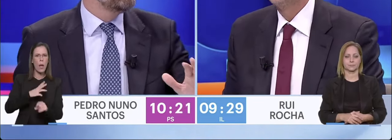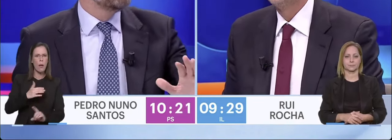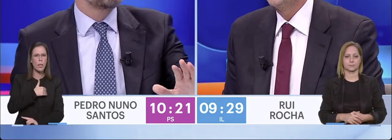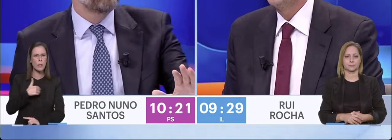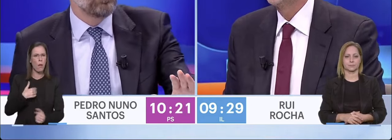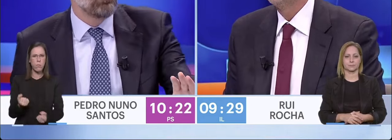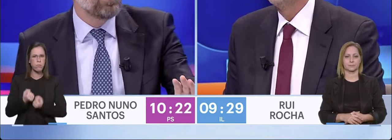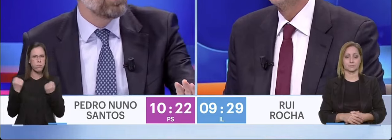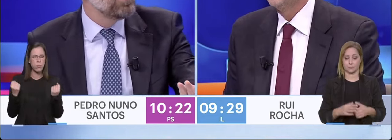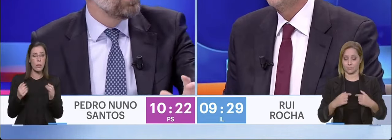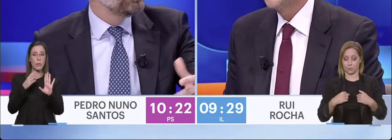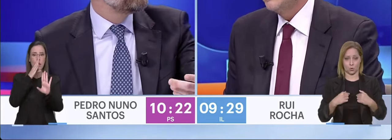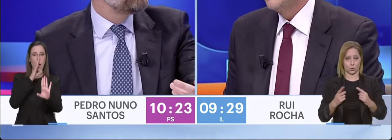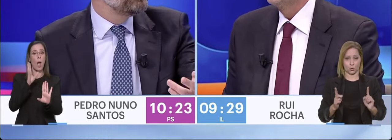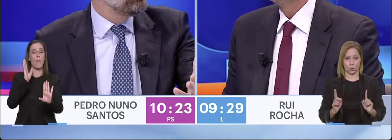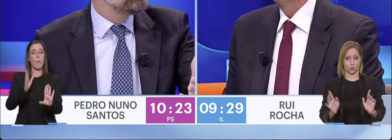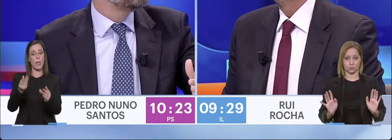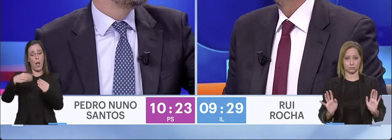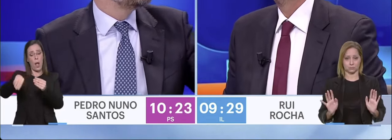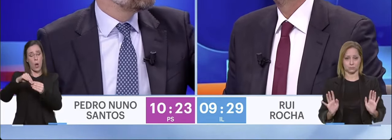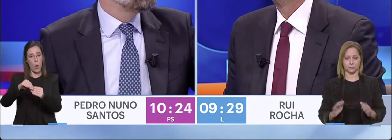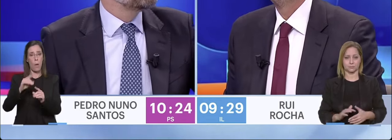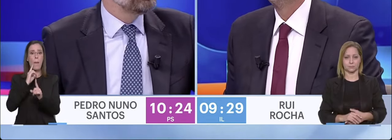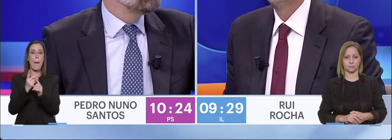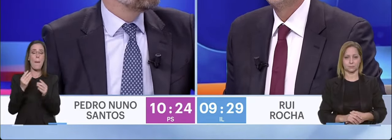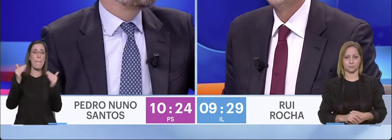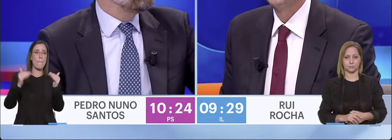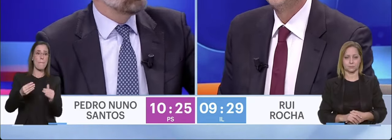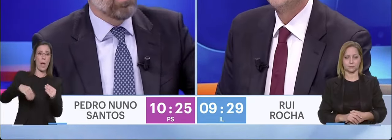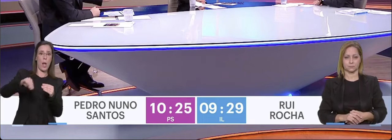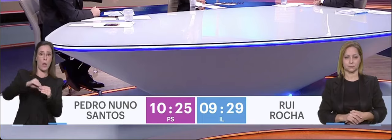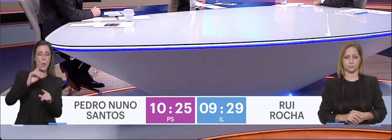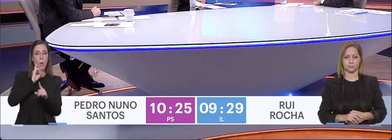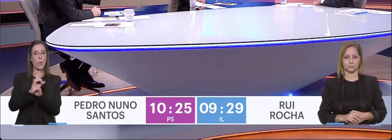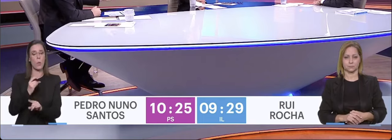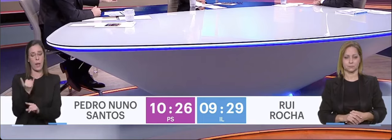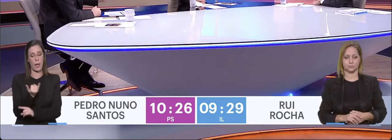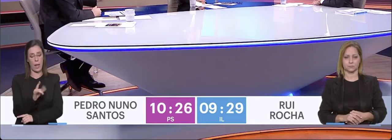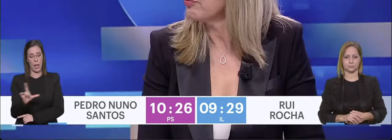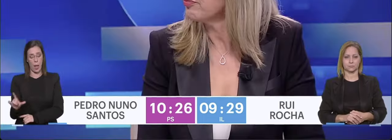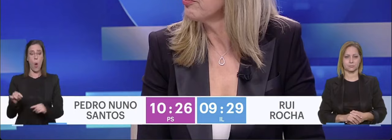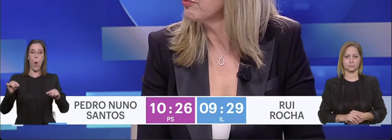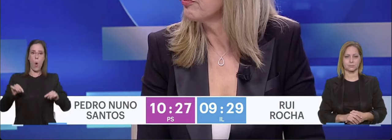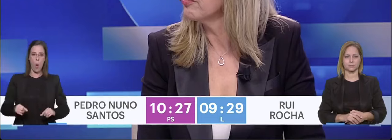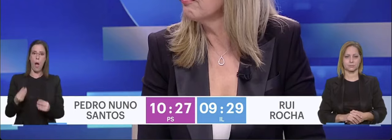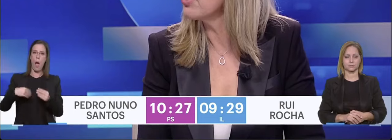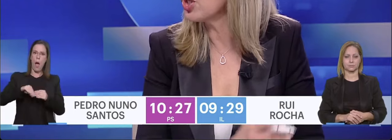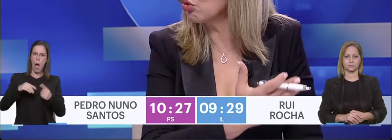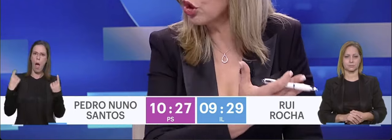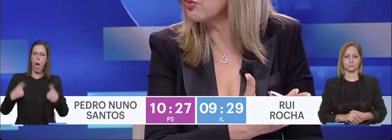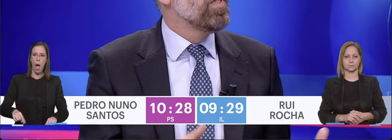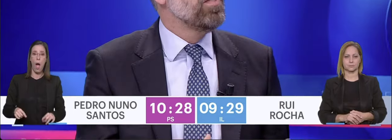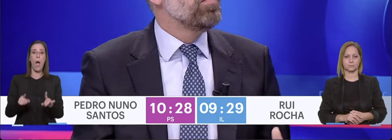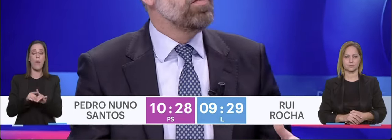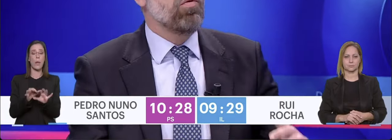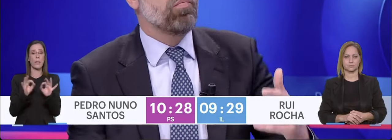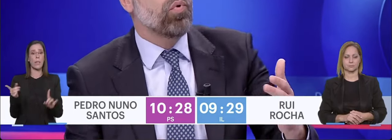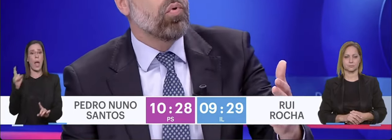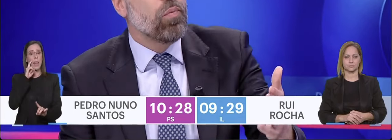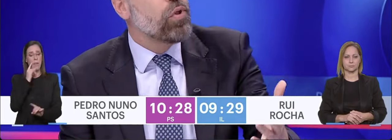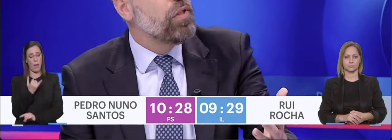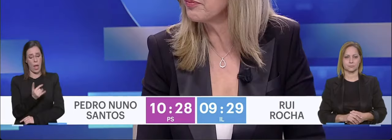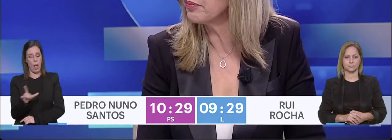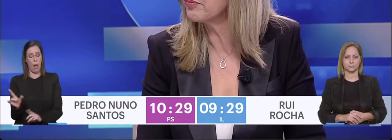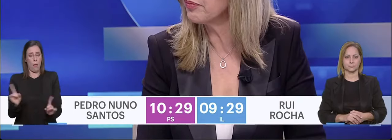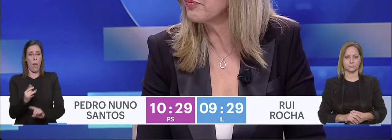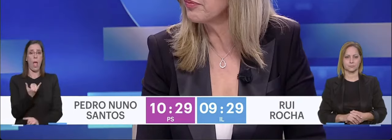de saúde se não mas já é complementar menos complementar do que aquilo que defende a iniciativa Liberal hoje Hoje existe complementaridade Isto é mas não nos termos em que defend a inicitiva